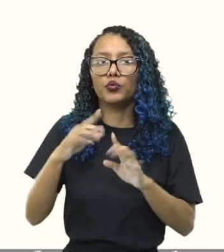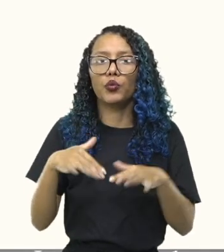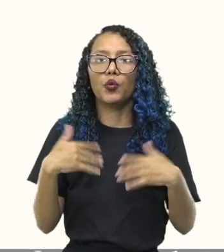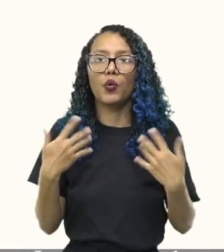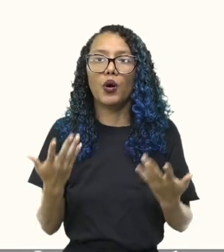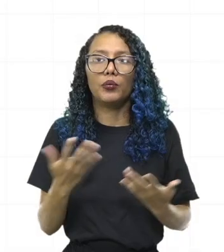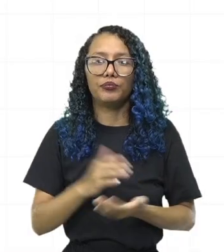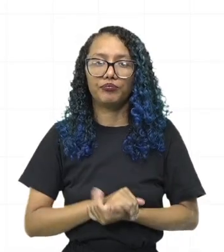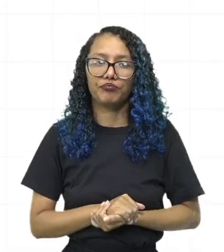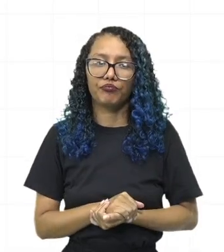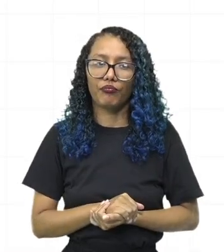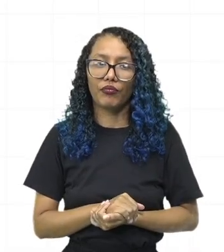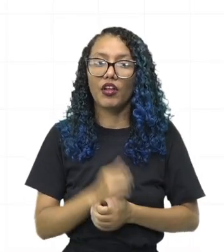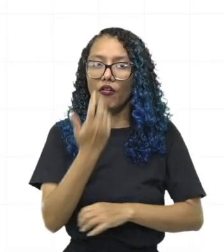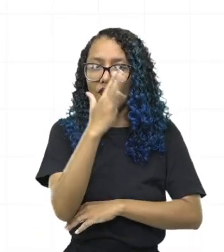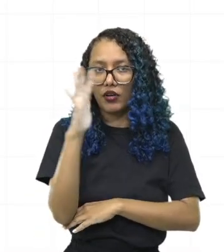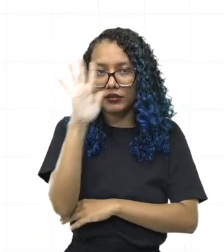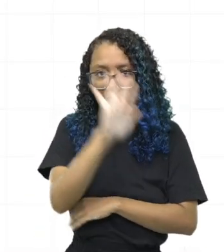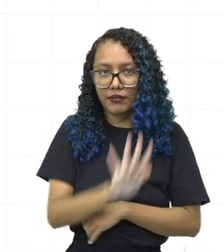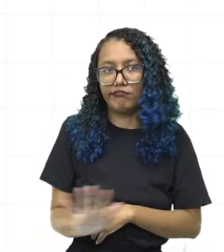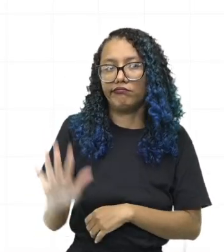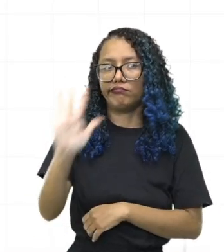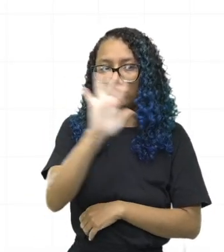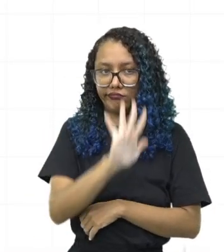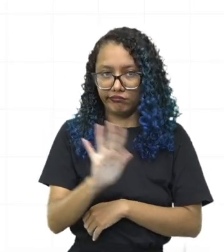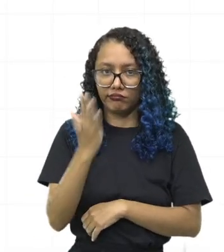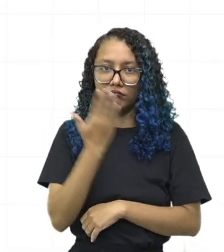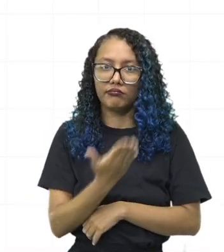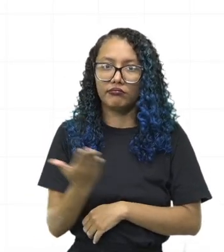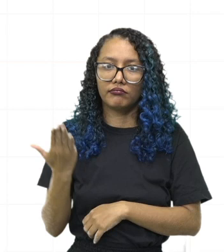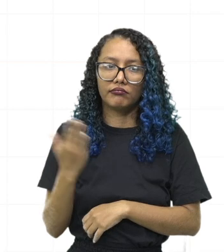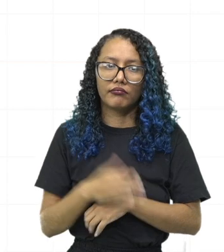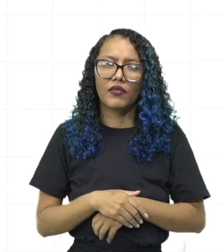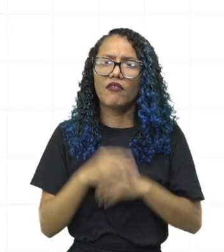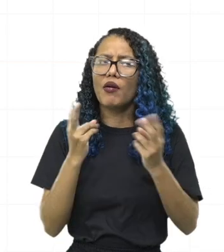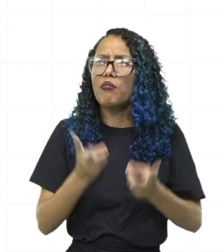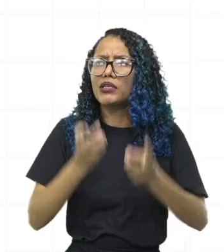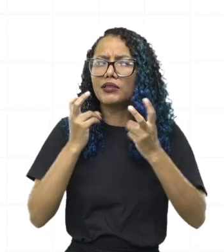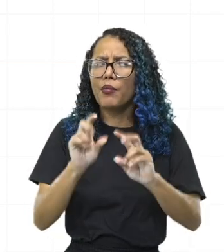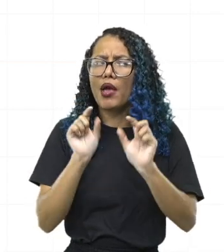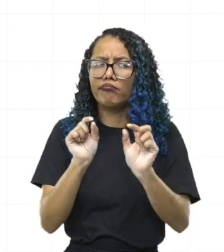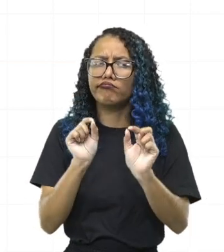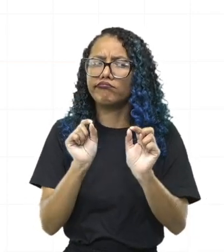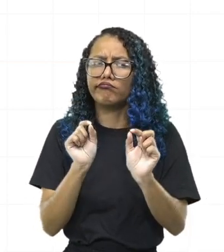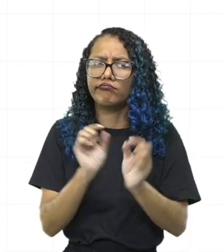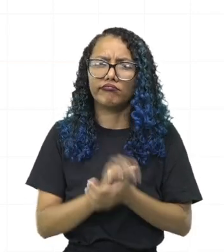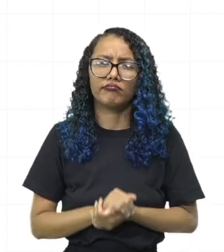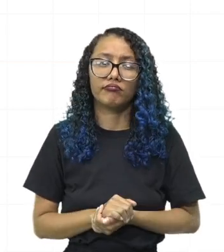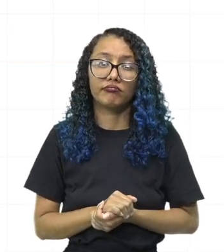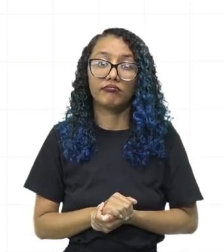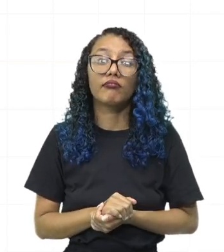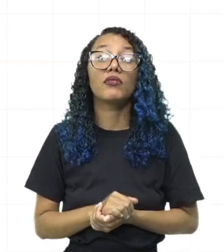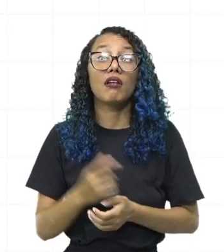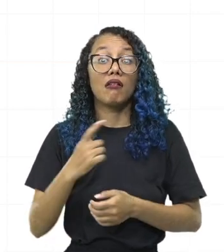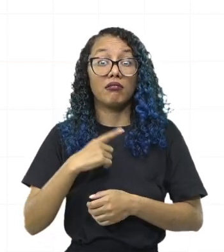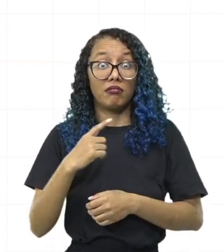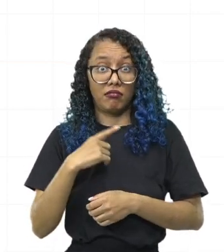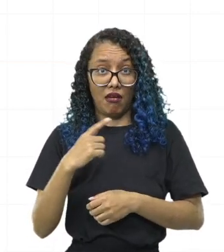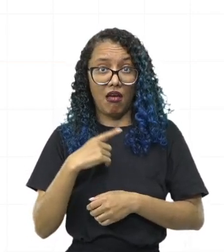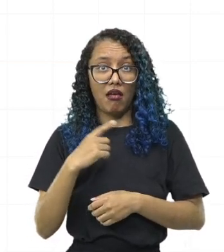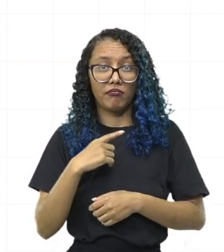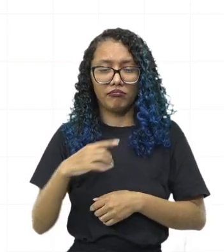floresta nacional. Dentro da floresta nacional, a gente observa uma área com cobertura